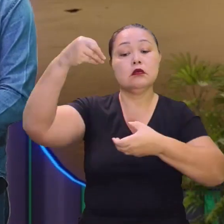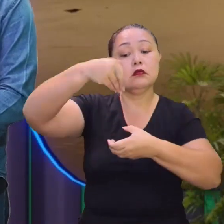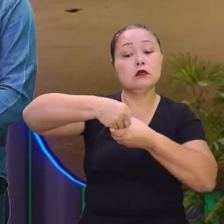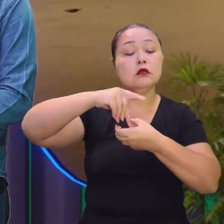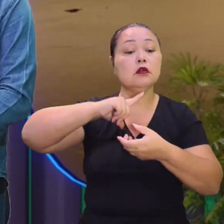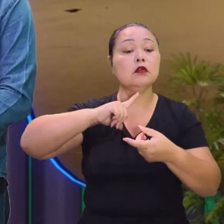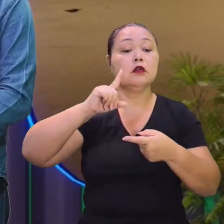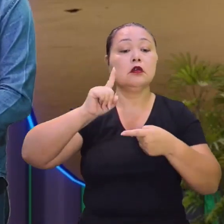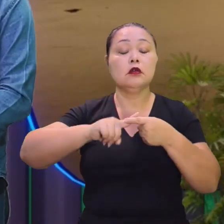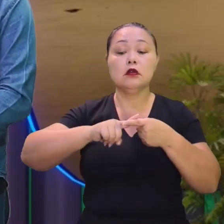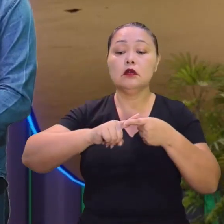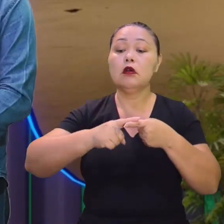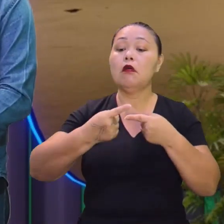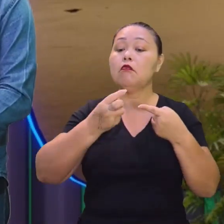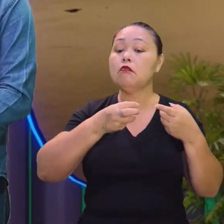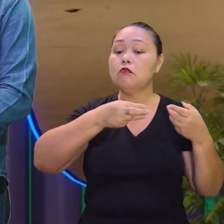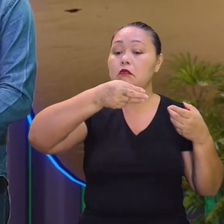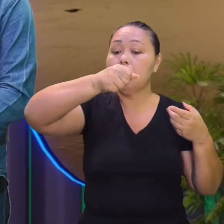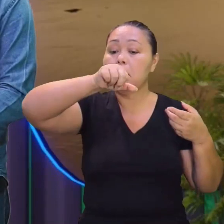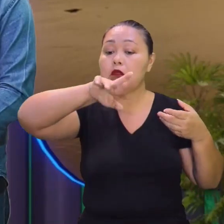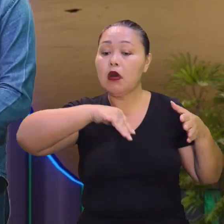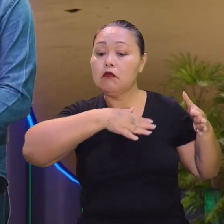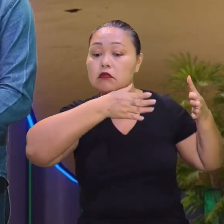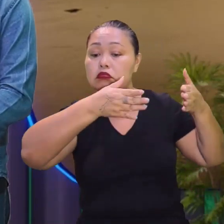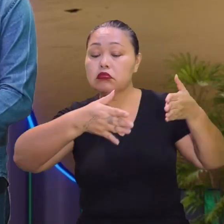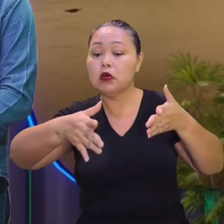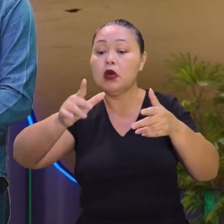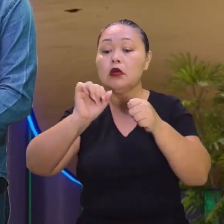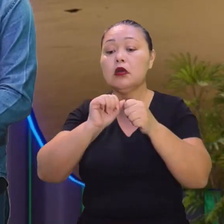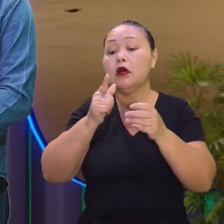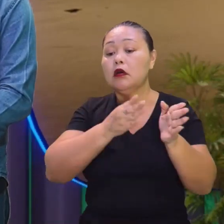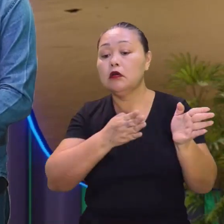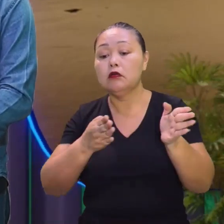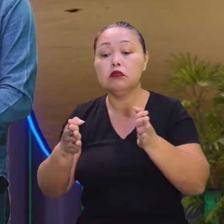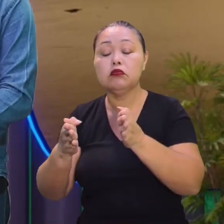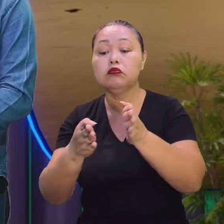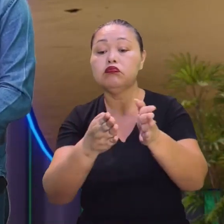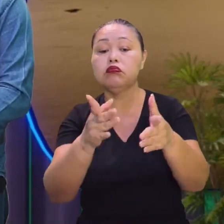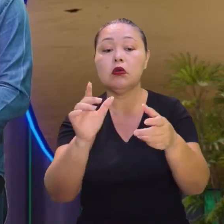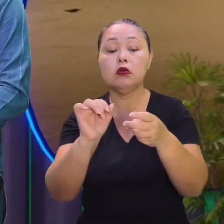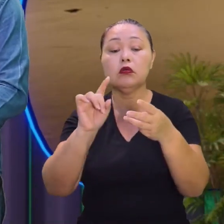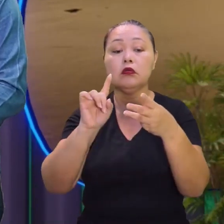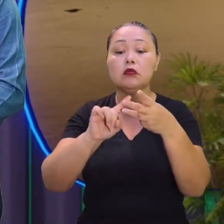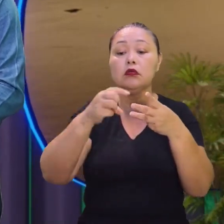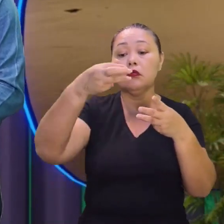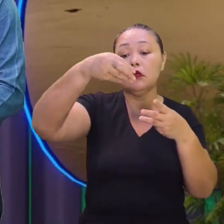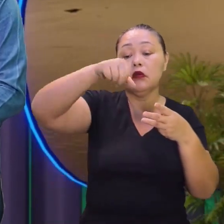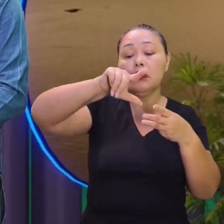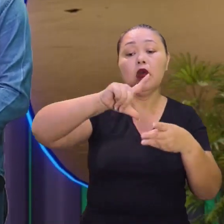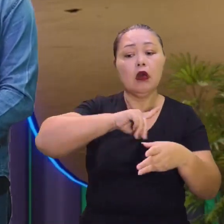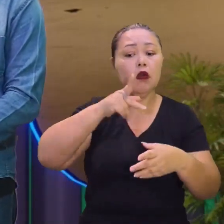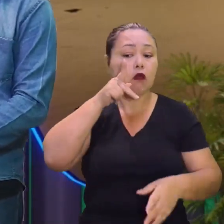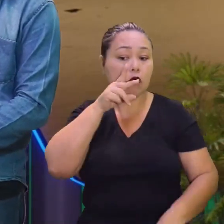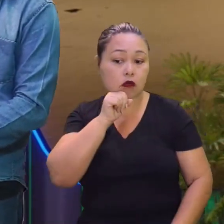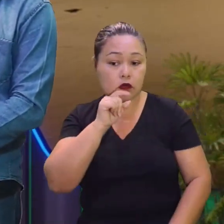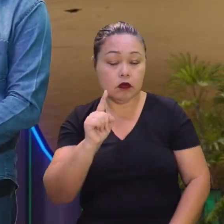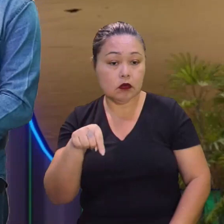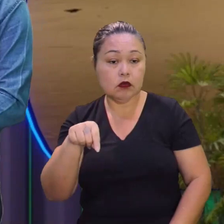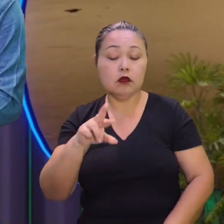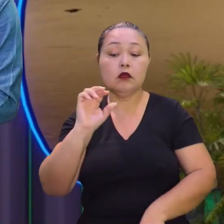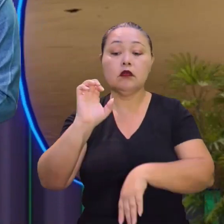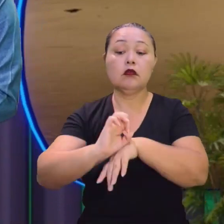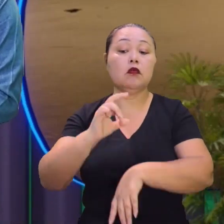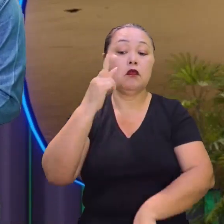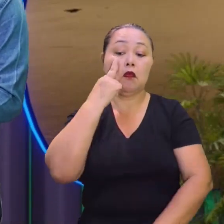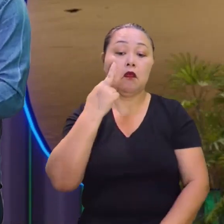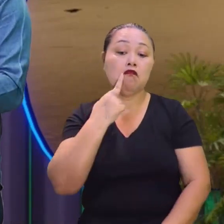aquaviário, nós temos transporte marítimo e transporte hidroviário. Temos transporte marítimo em Porto Velho? Rondônia,